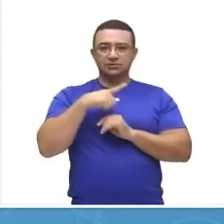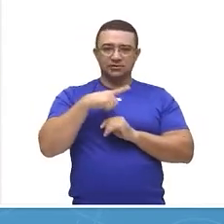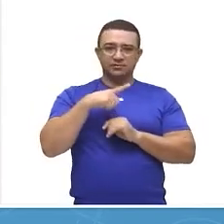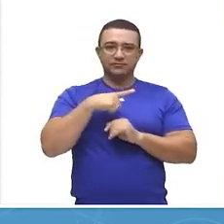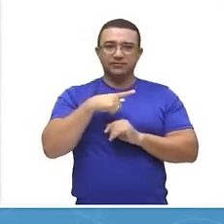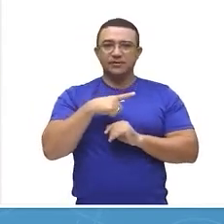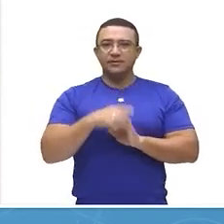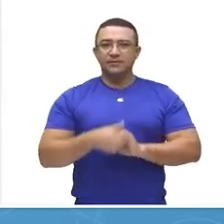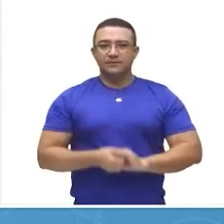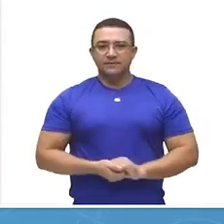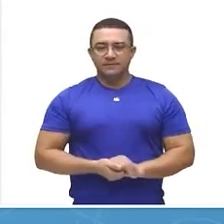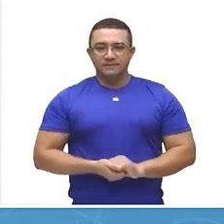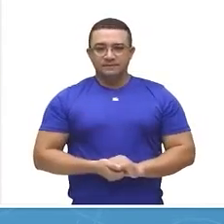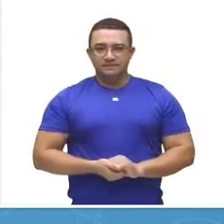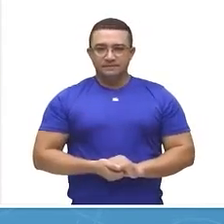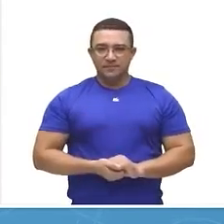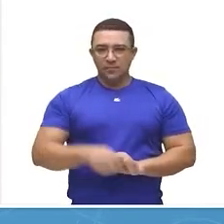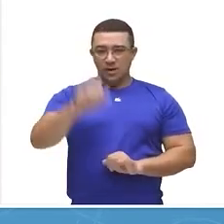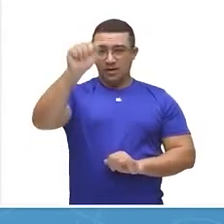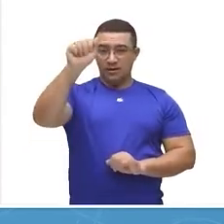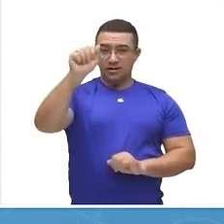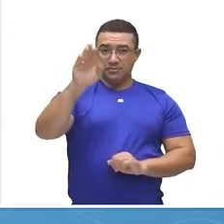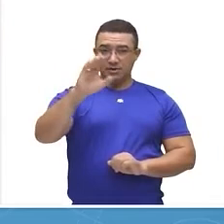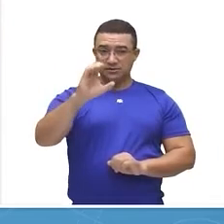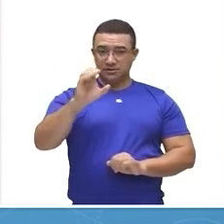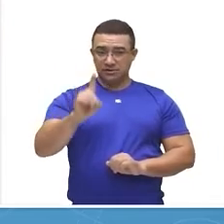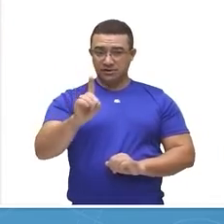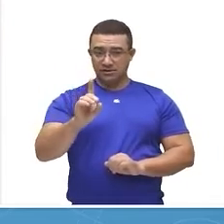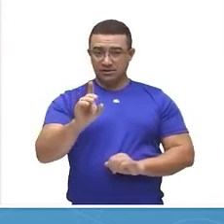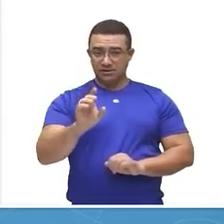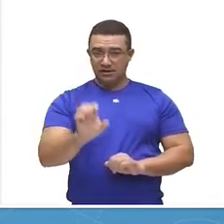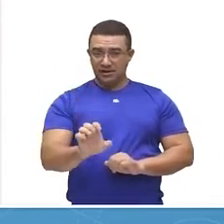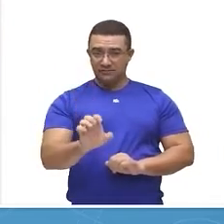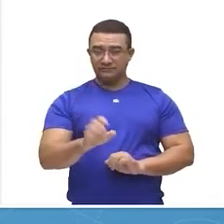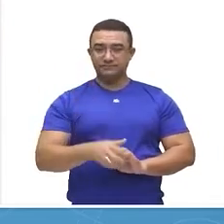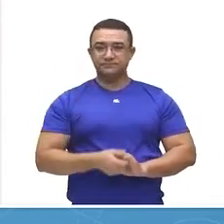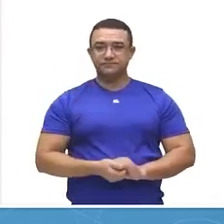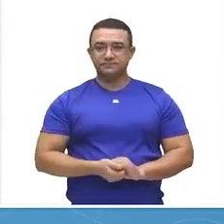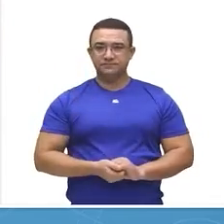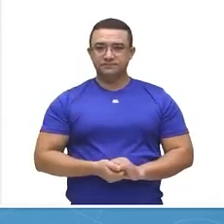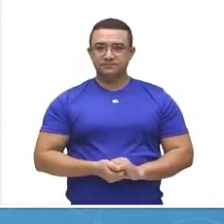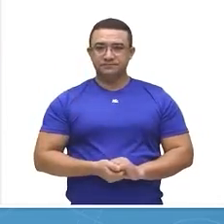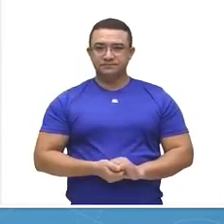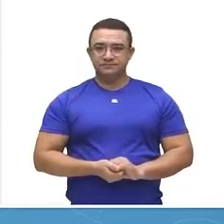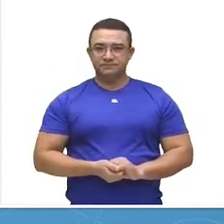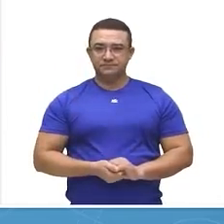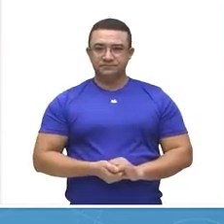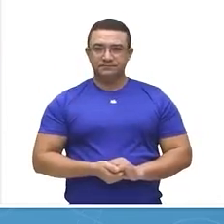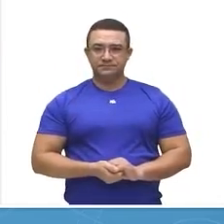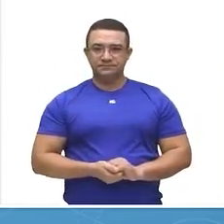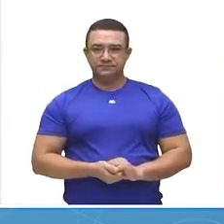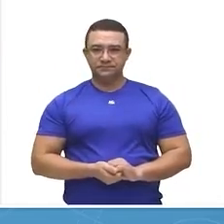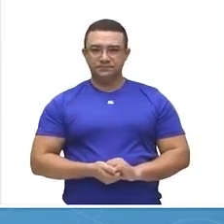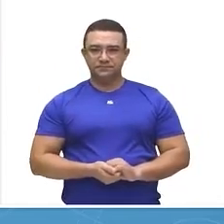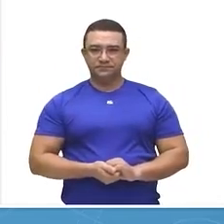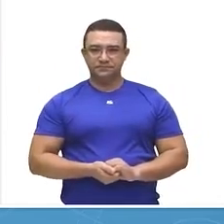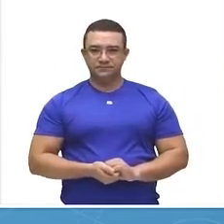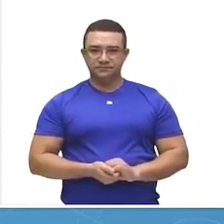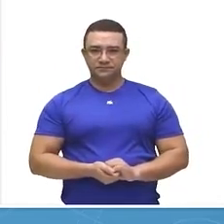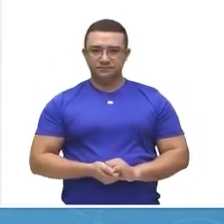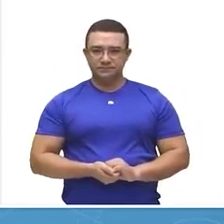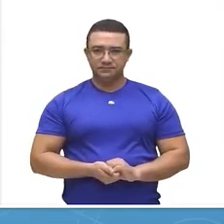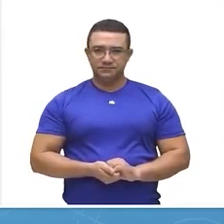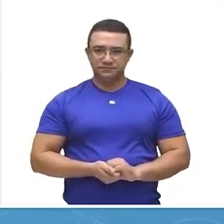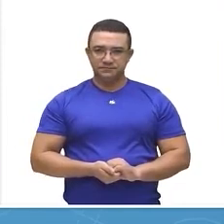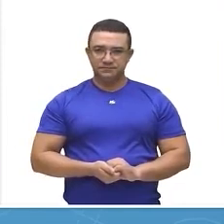above, acima, né? Sobre. E nós temos letra D, at, que é um local exato, uma preposição que nós utilizamos para